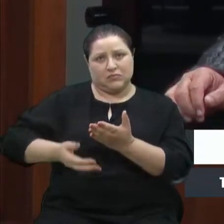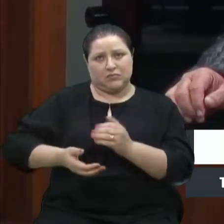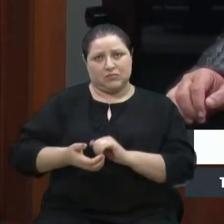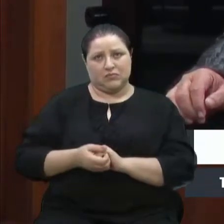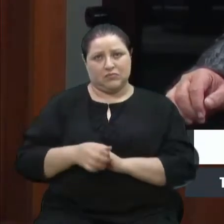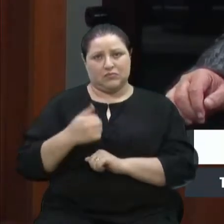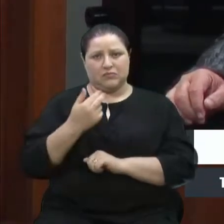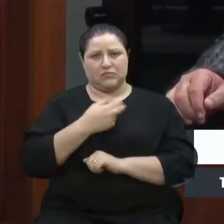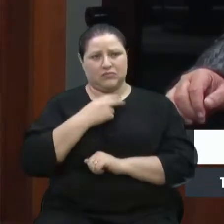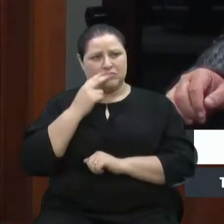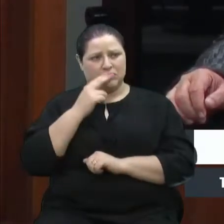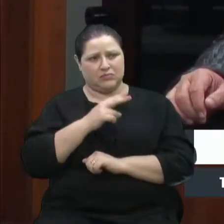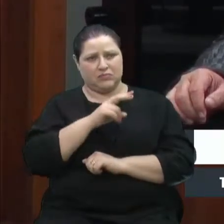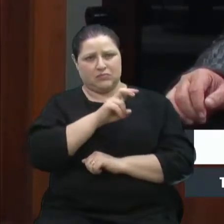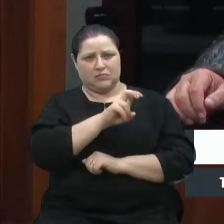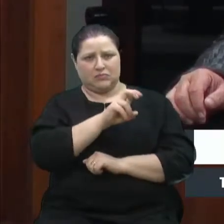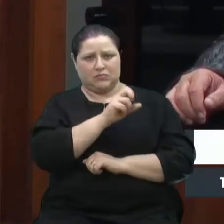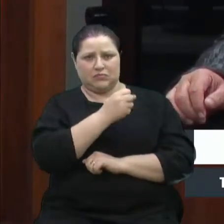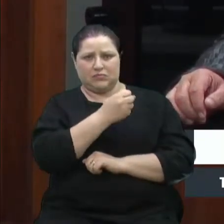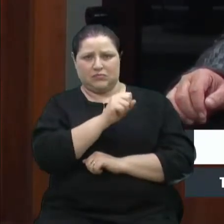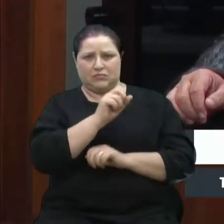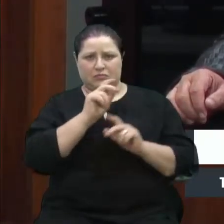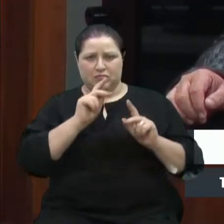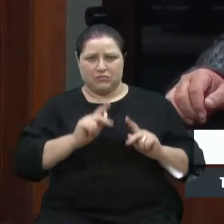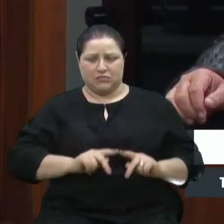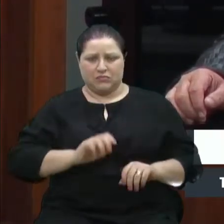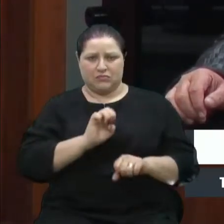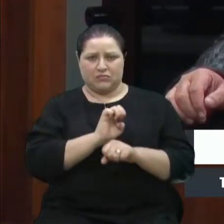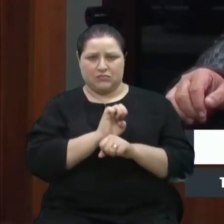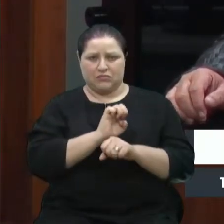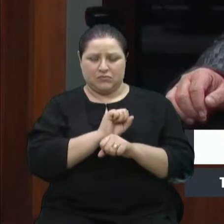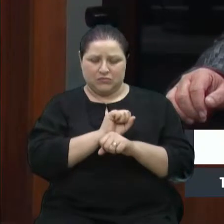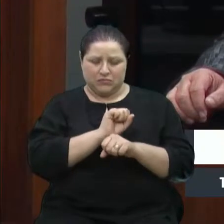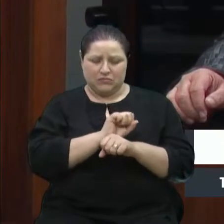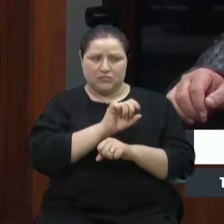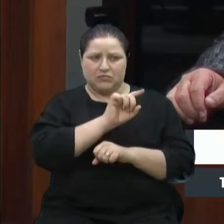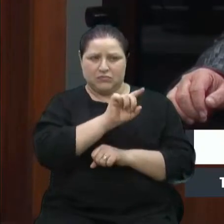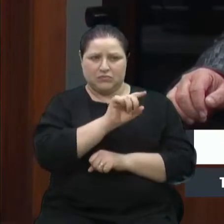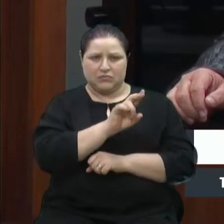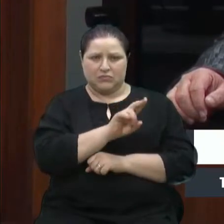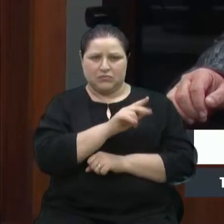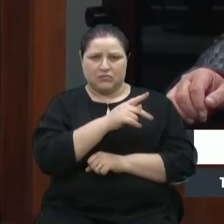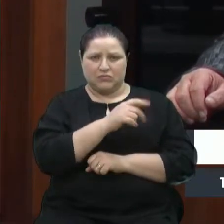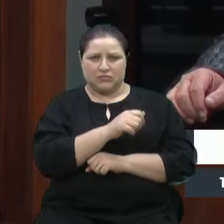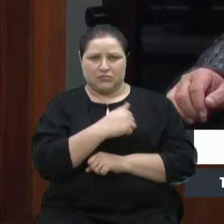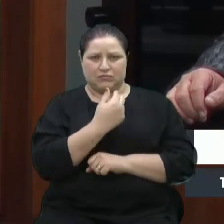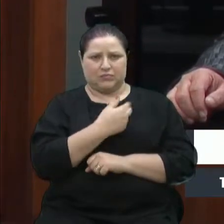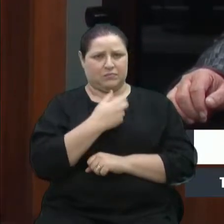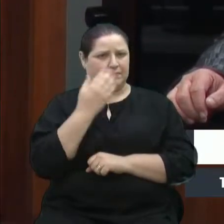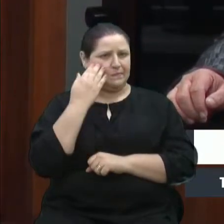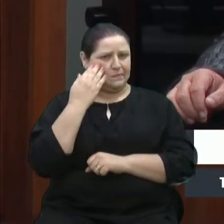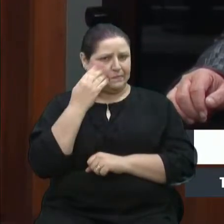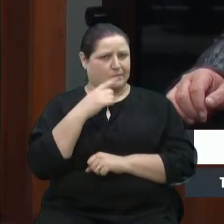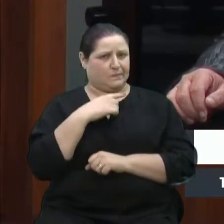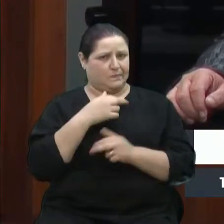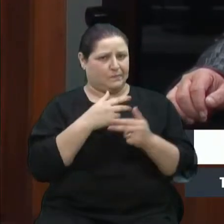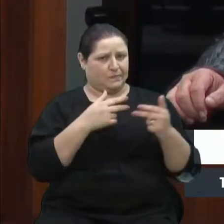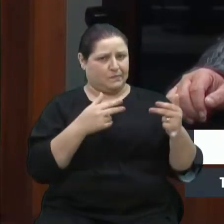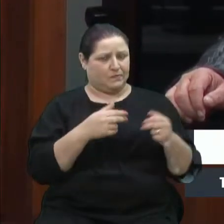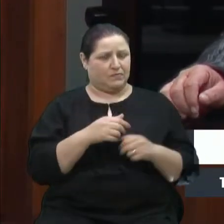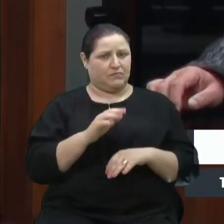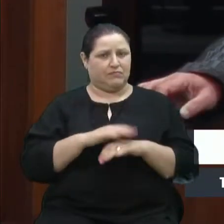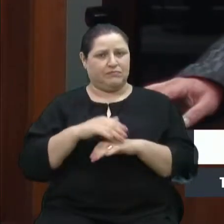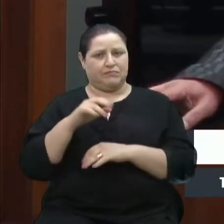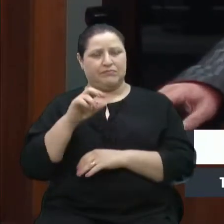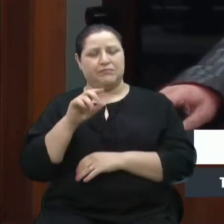vê 58 pessoas esperando lá na UPA a gente sabe que alguma coisa tem mais uma então 59